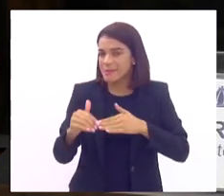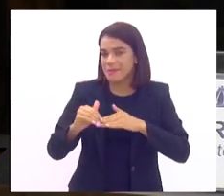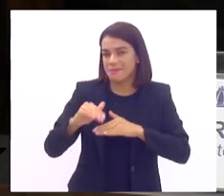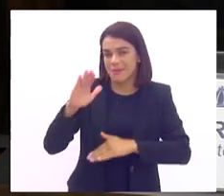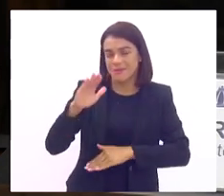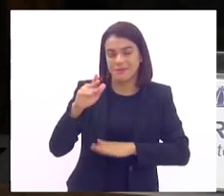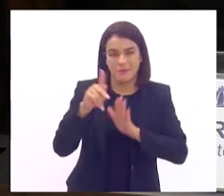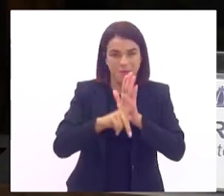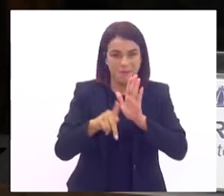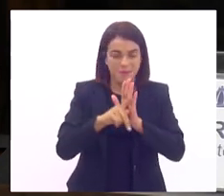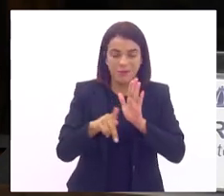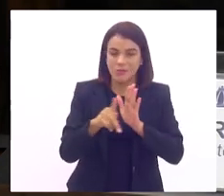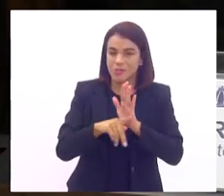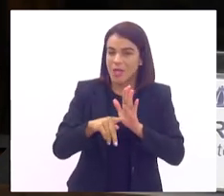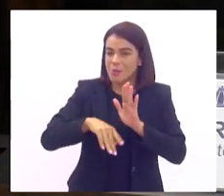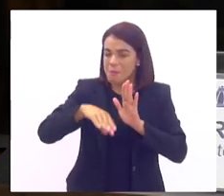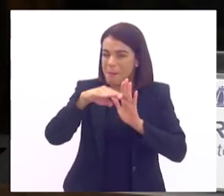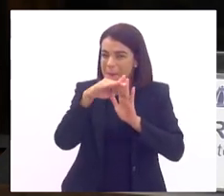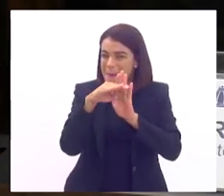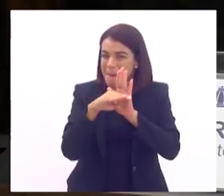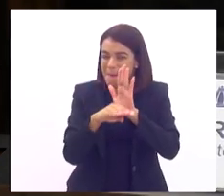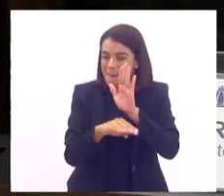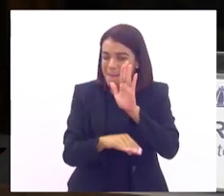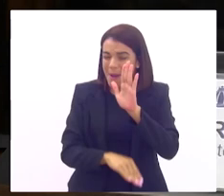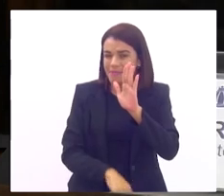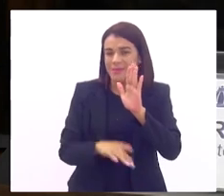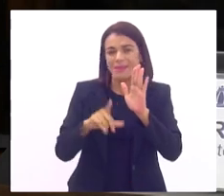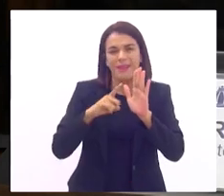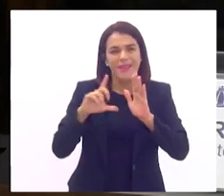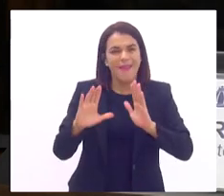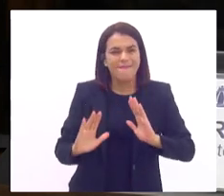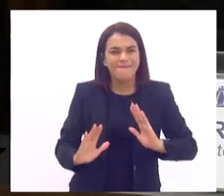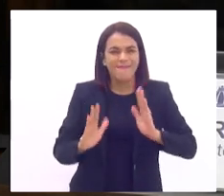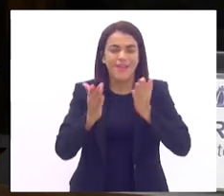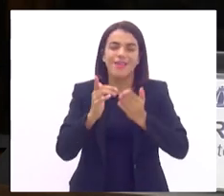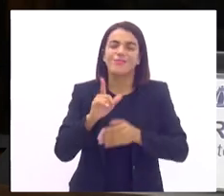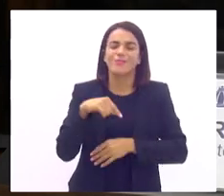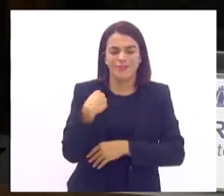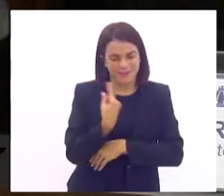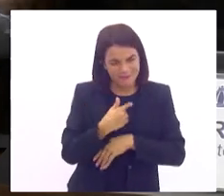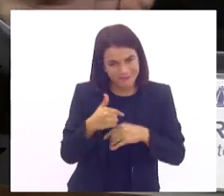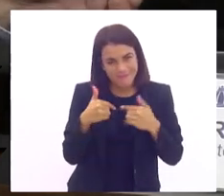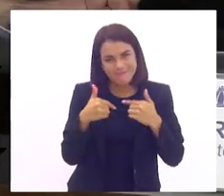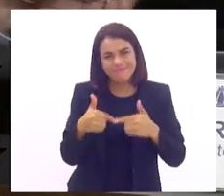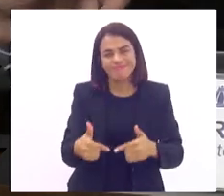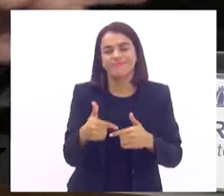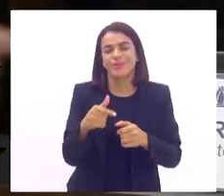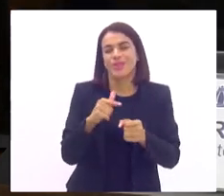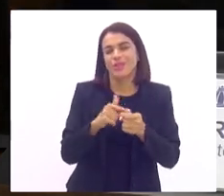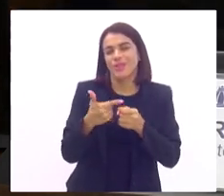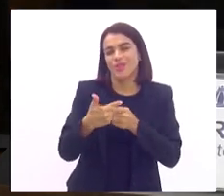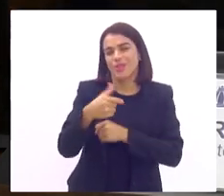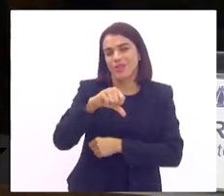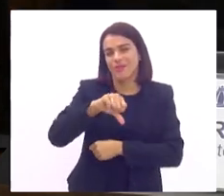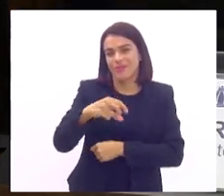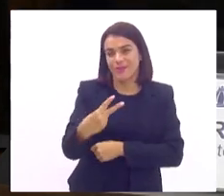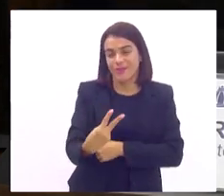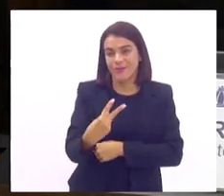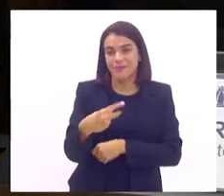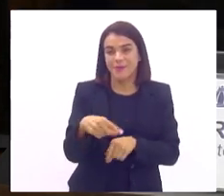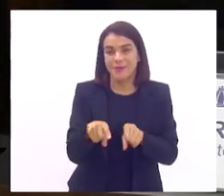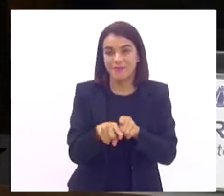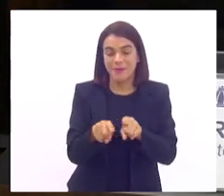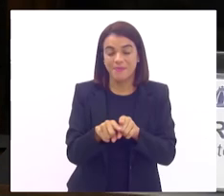o projeto é grandioso, tem tantos eventos nesse projeto e nós vamos realizá-lo nos 92 municípios. Bem como